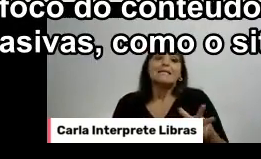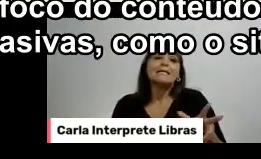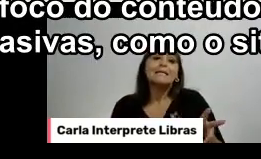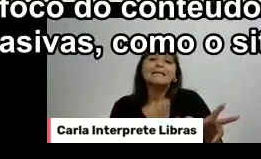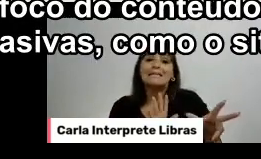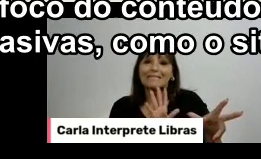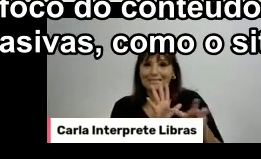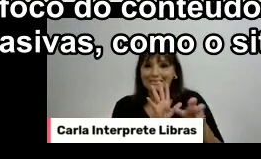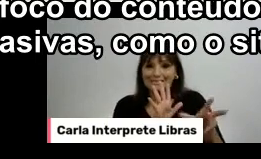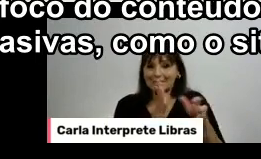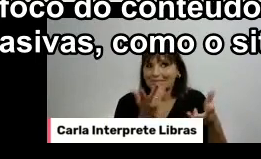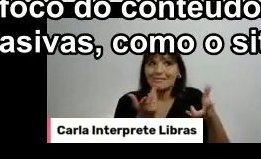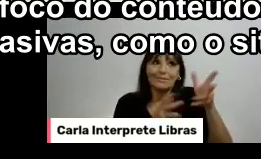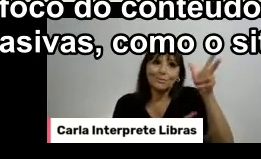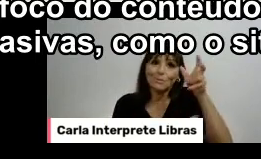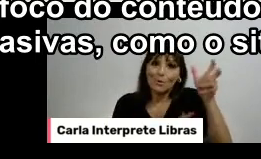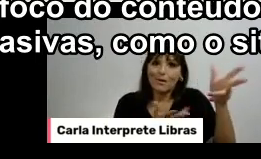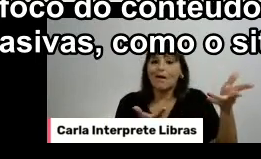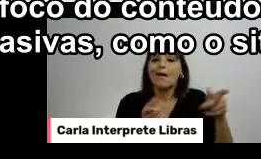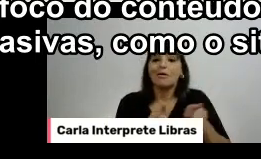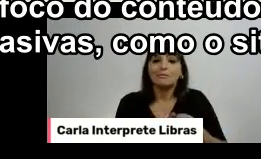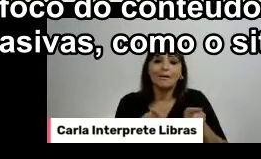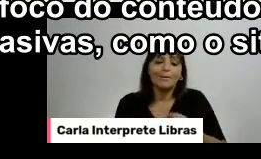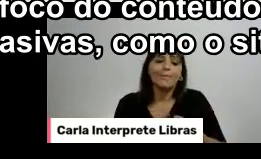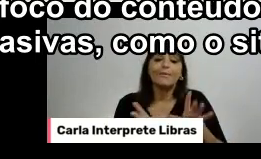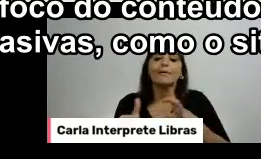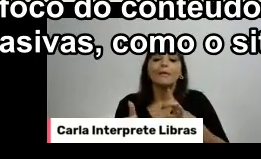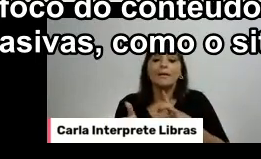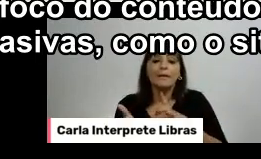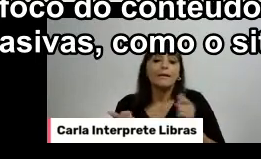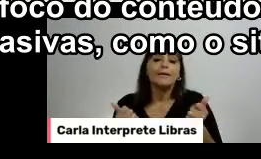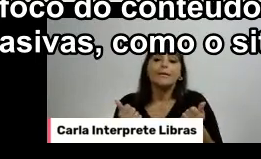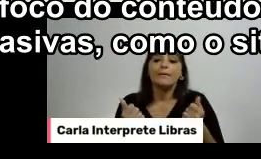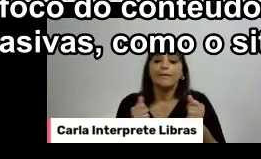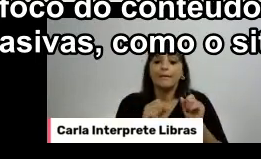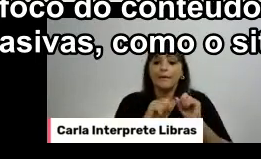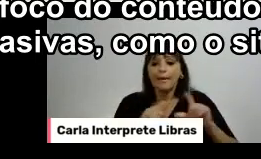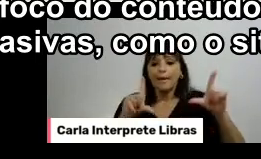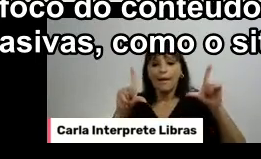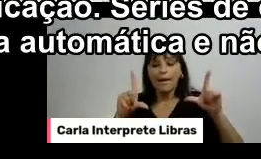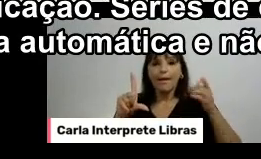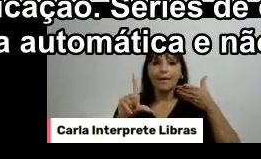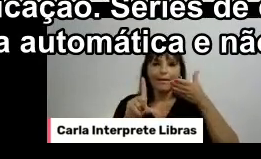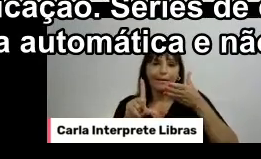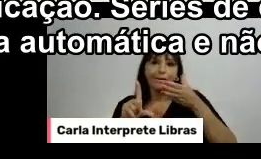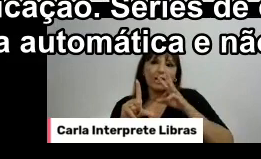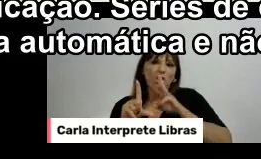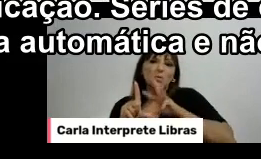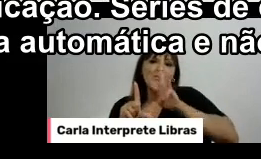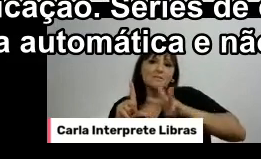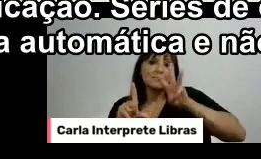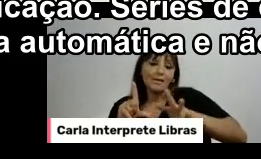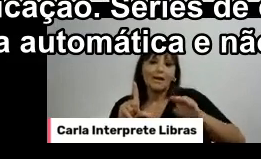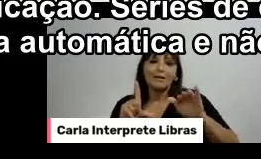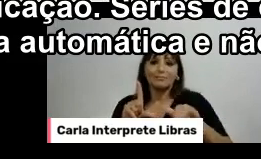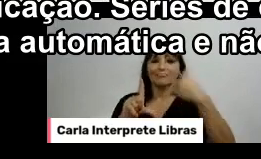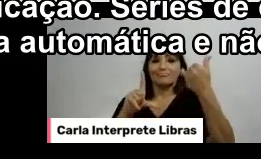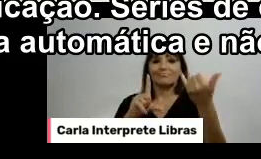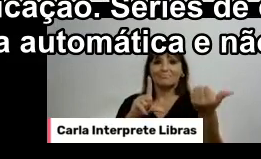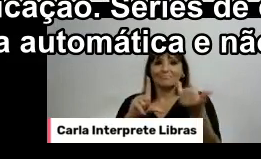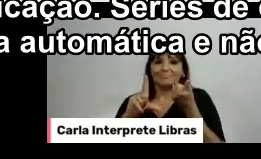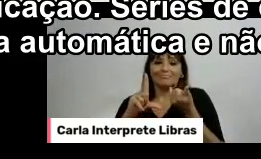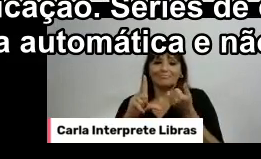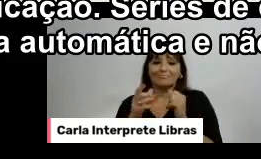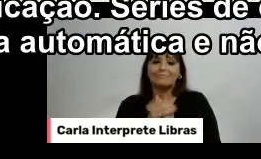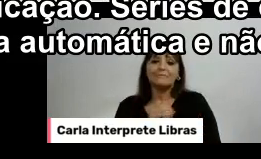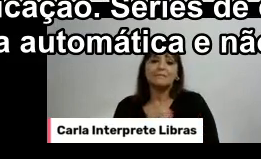conteúdo, janelas e notificações invasivas, como o site X quer te enviar uma notificação, carrosséis de